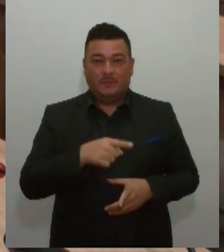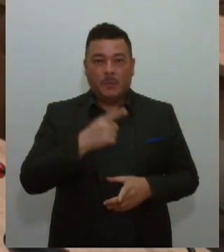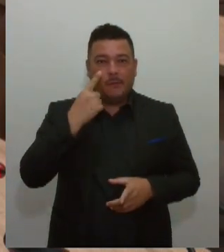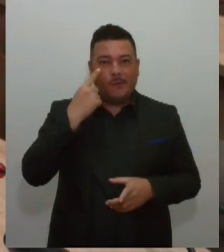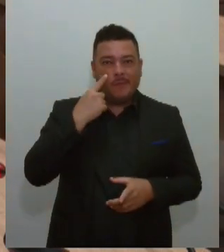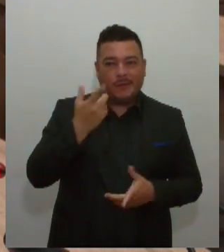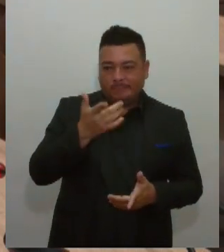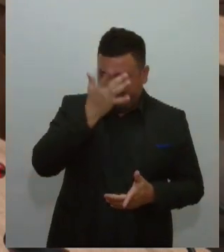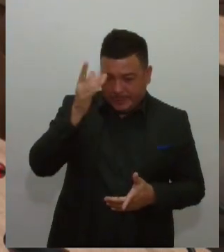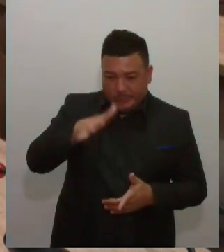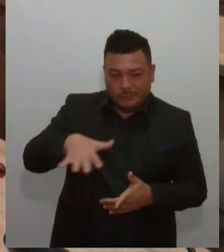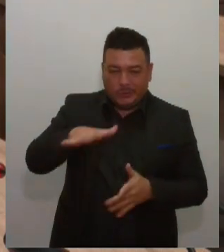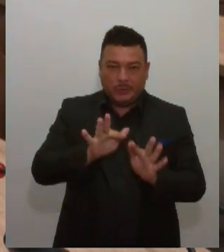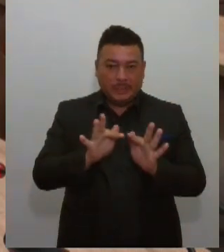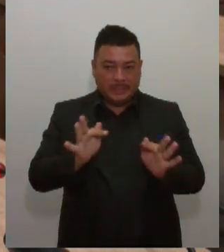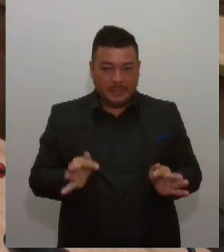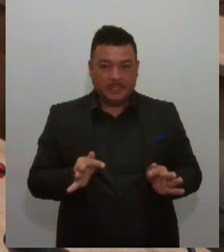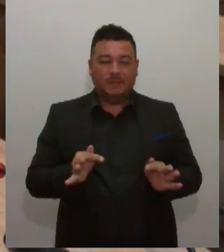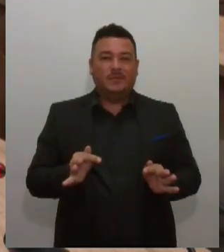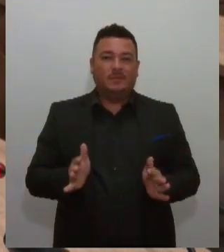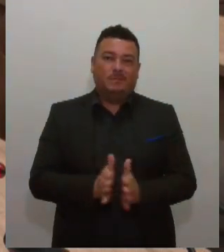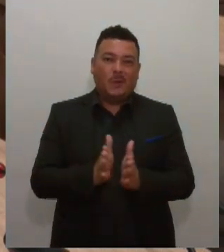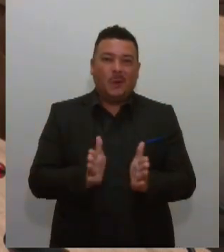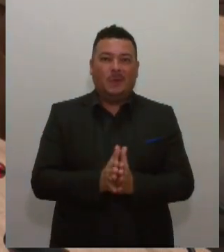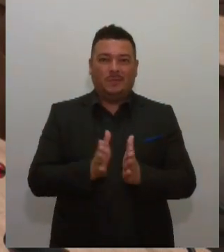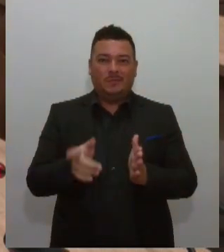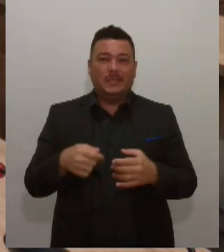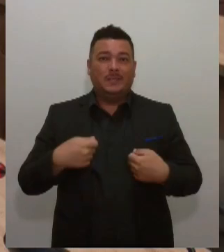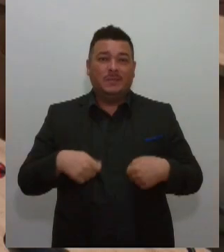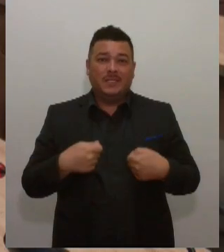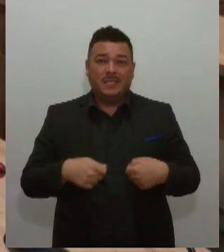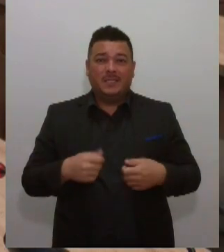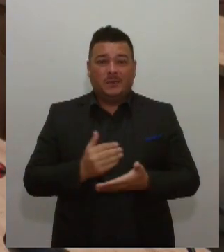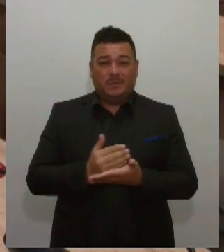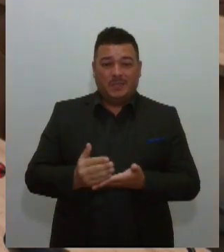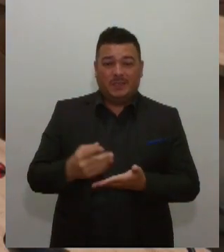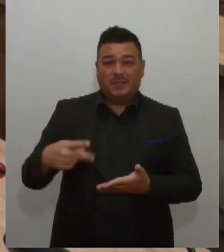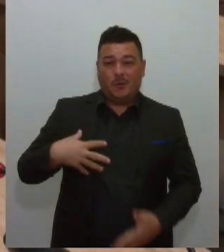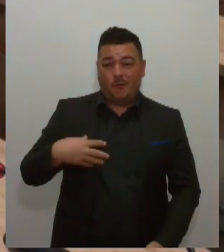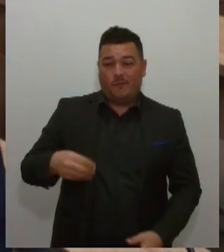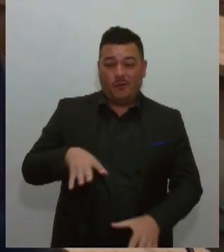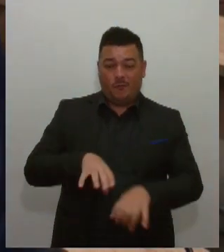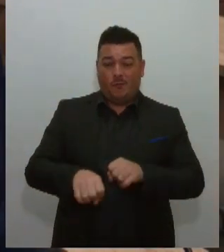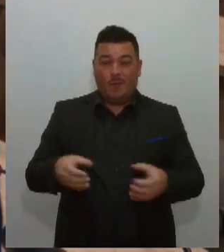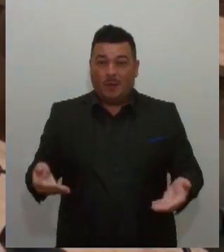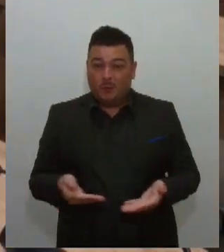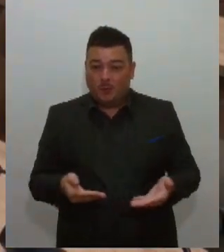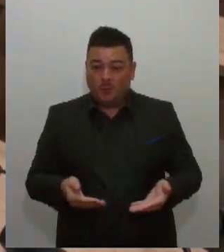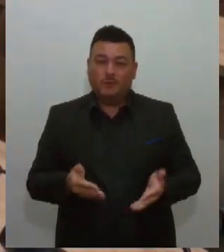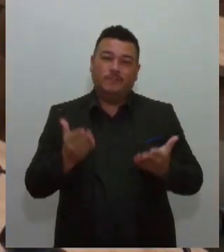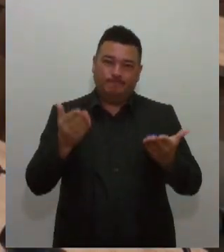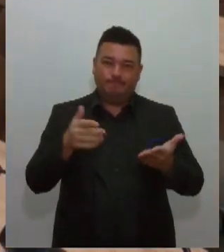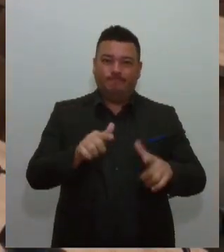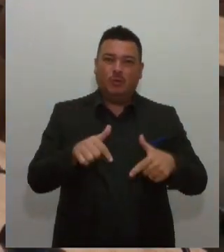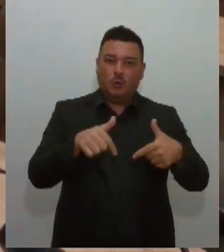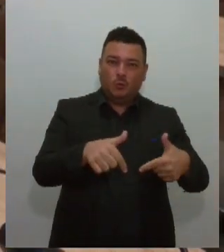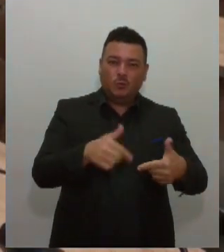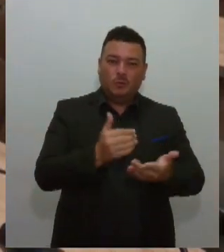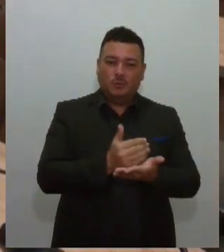pessoas, pessoas que realmente começaram do zero e têm seus filhos formados hoje, graças a essa luta inicial daqueles